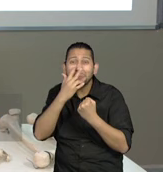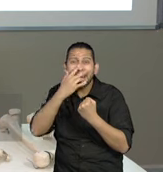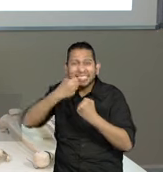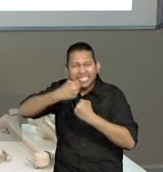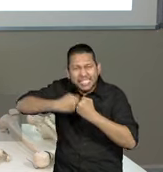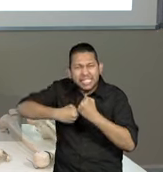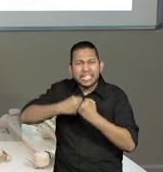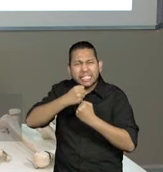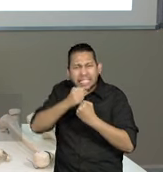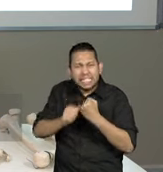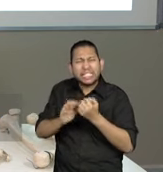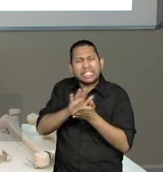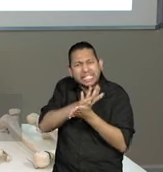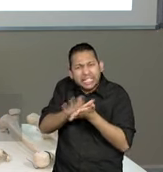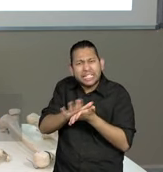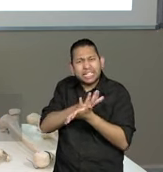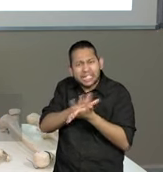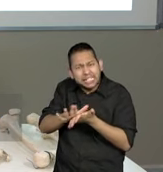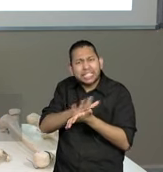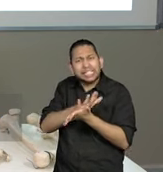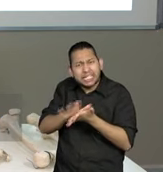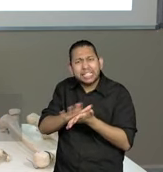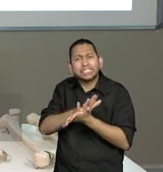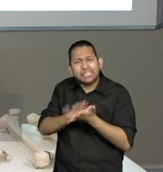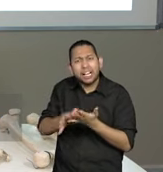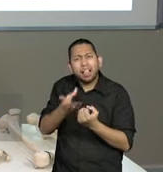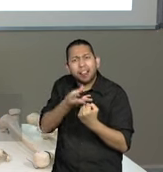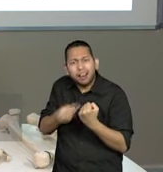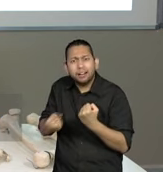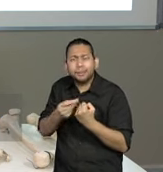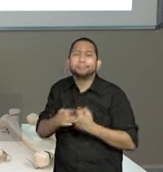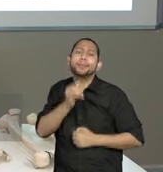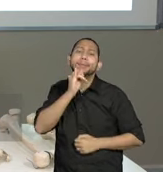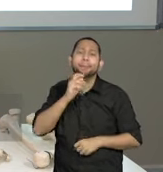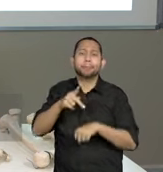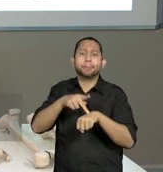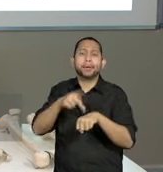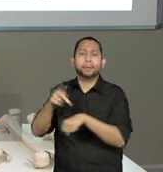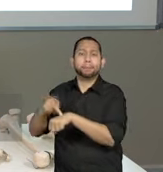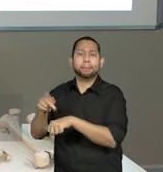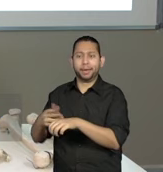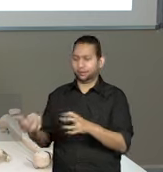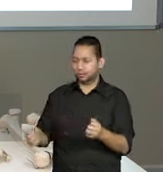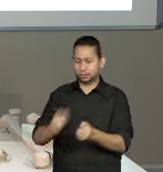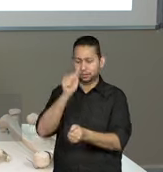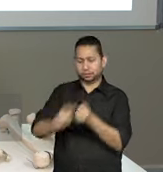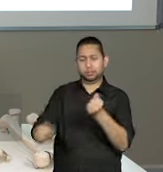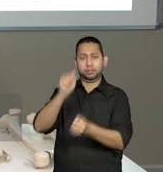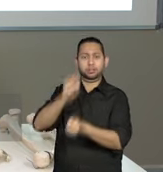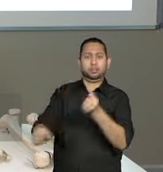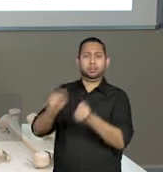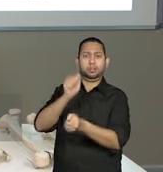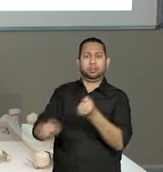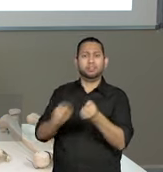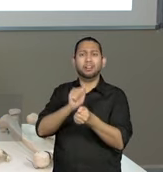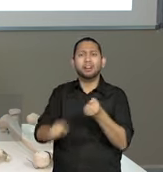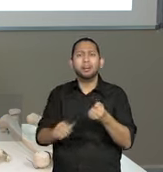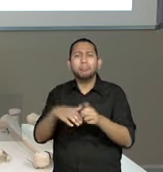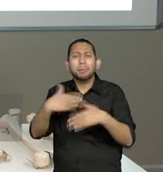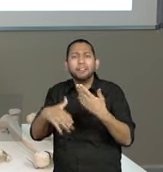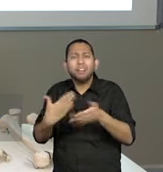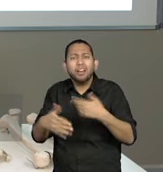tiver duas pedras, se você ficar uma batendo na outra, elas não vão